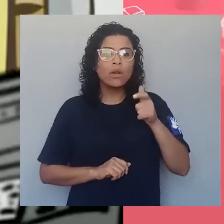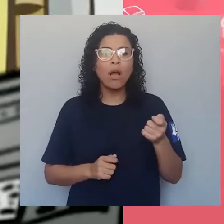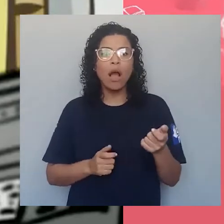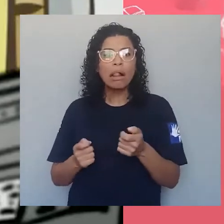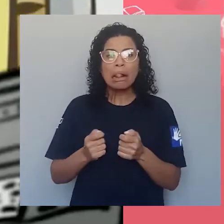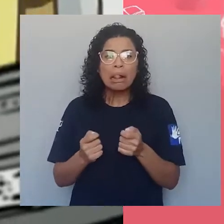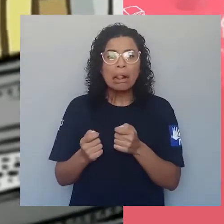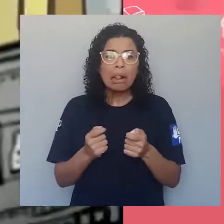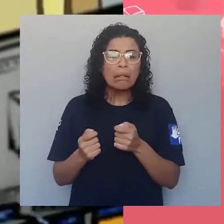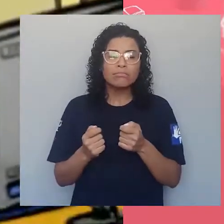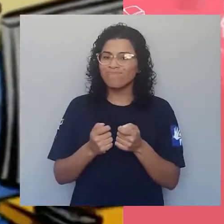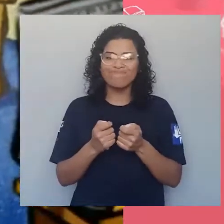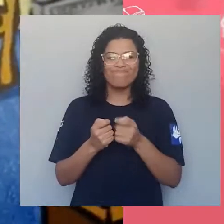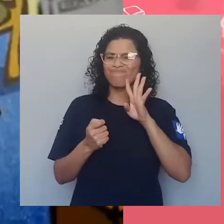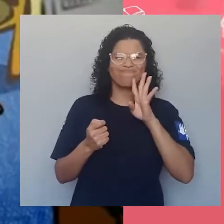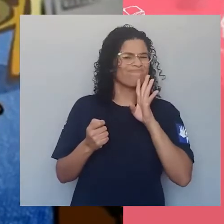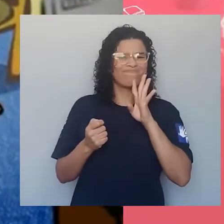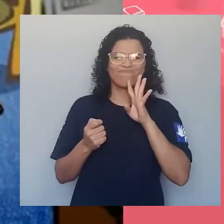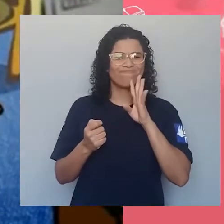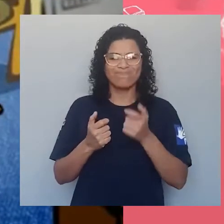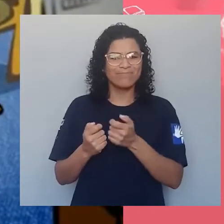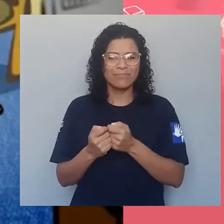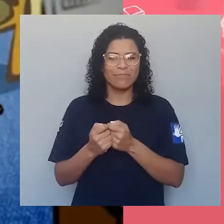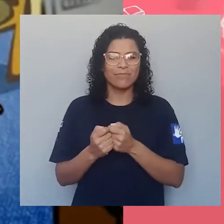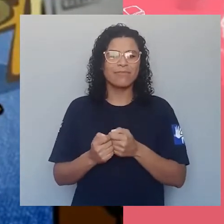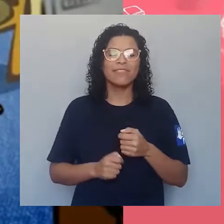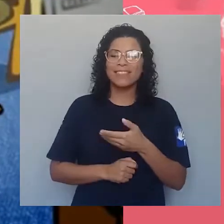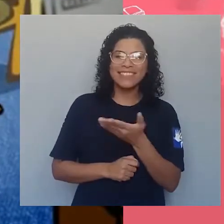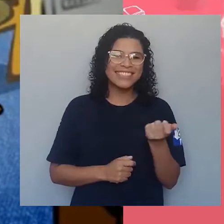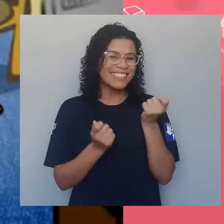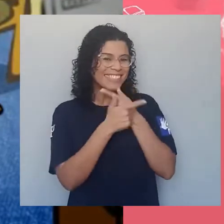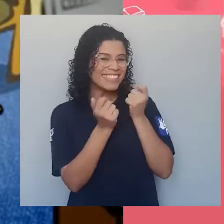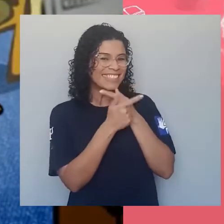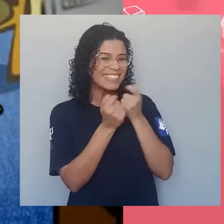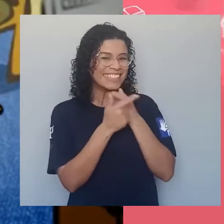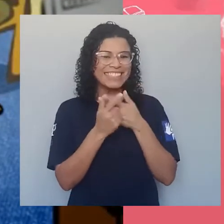corre. Ah, esse game não é legal. Ah, larguei os bets.